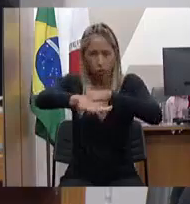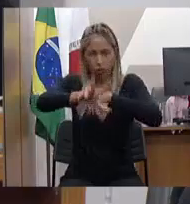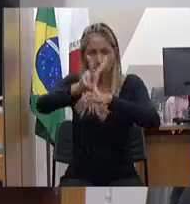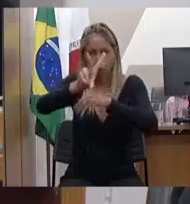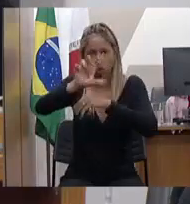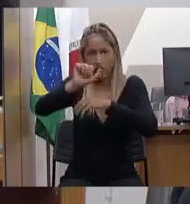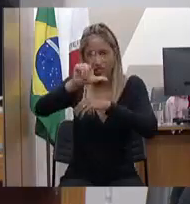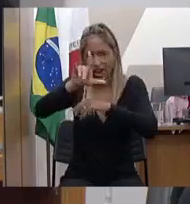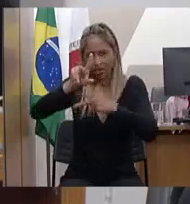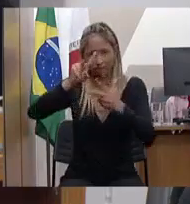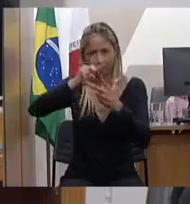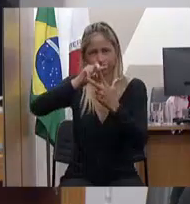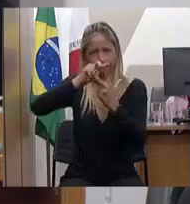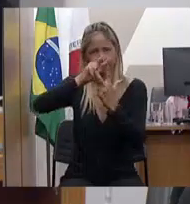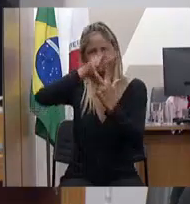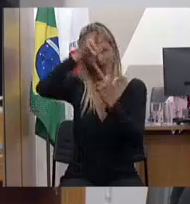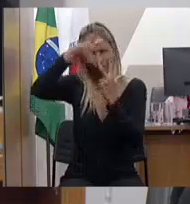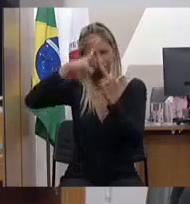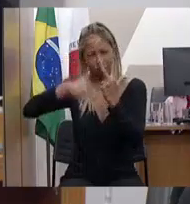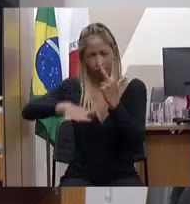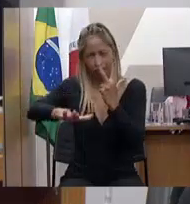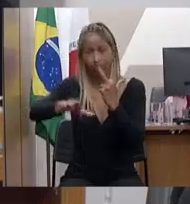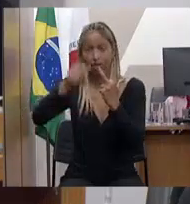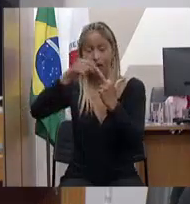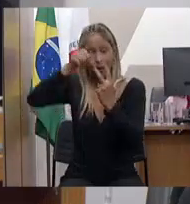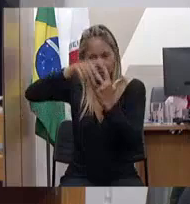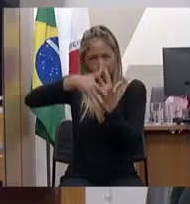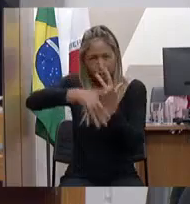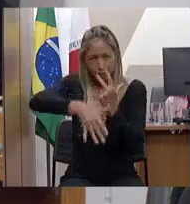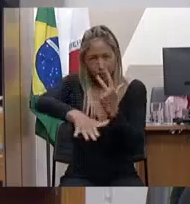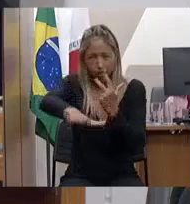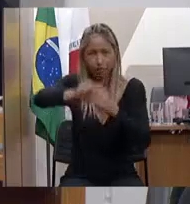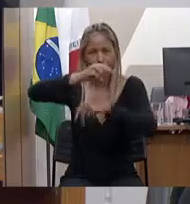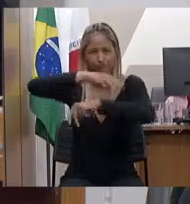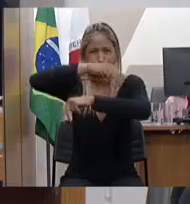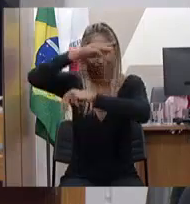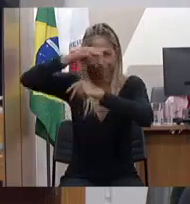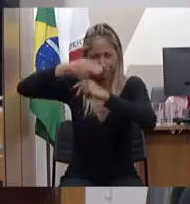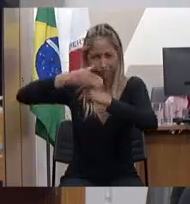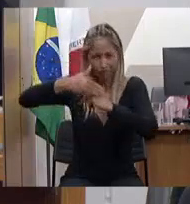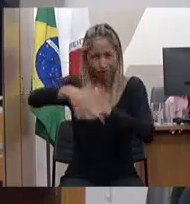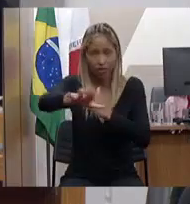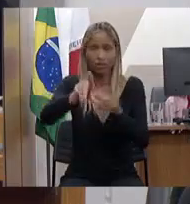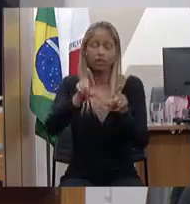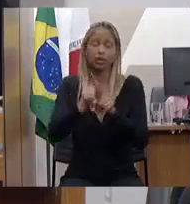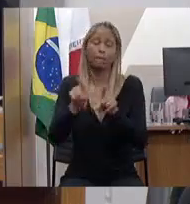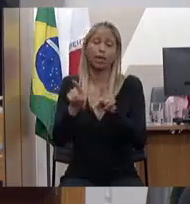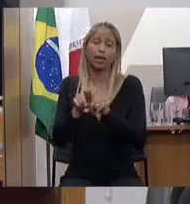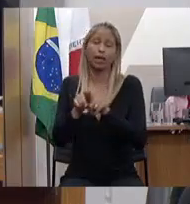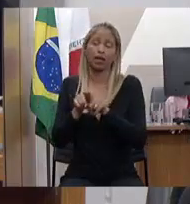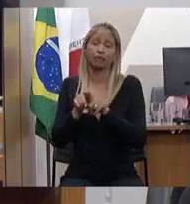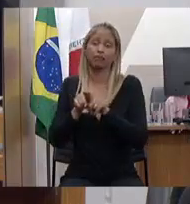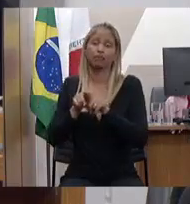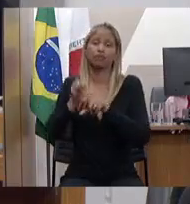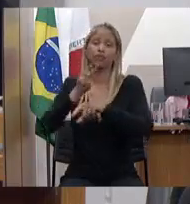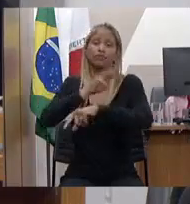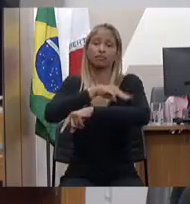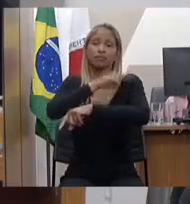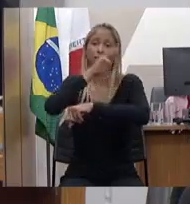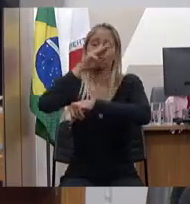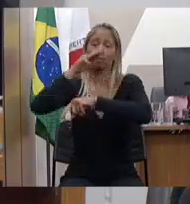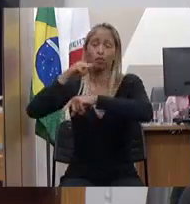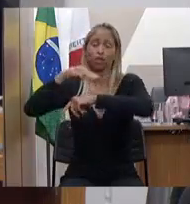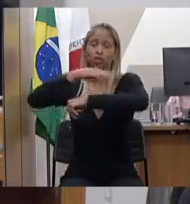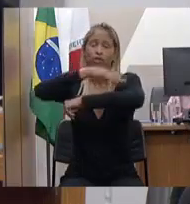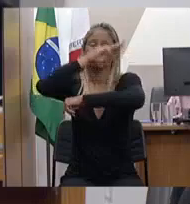da Vale em Fundão e Mariana e também o rompimento da barragem da Vale